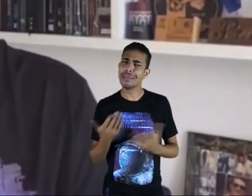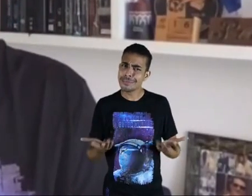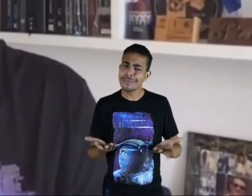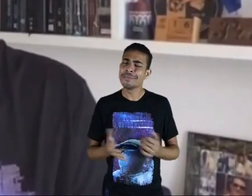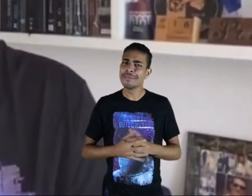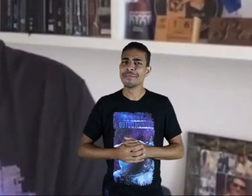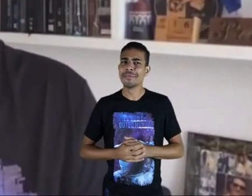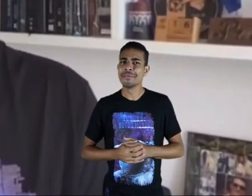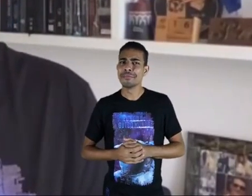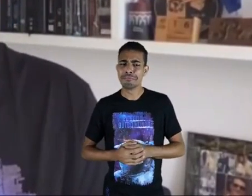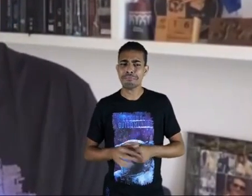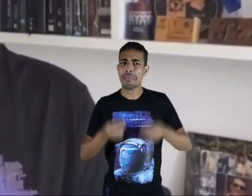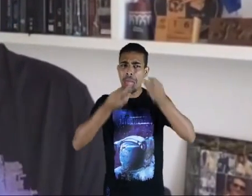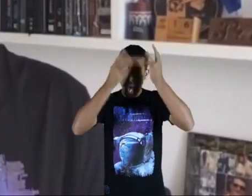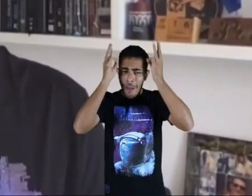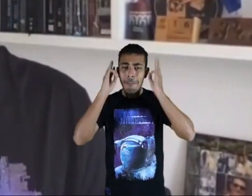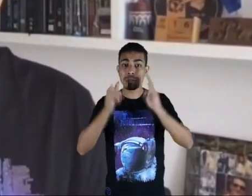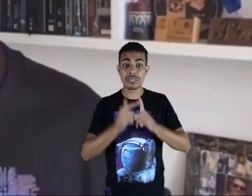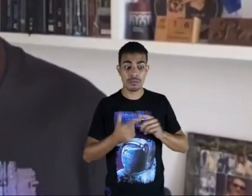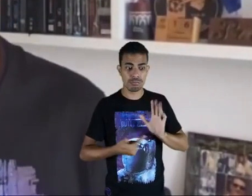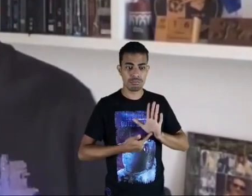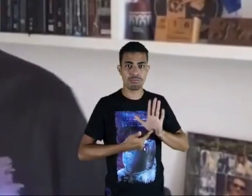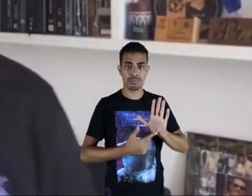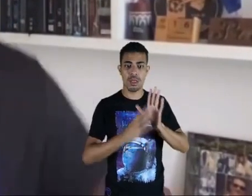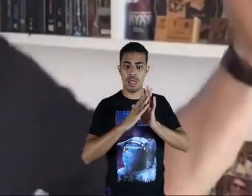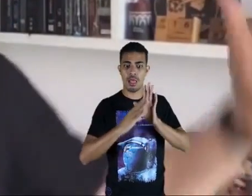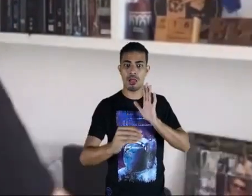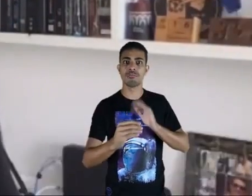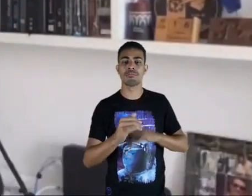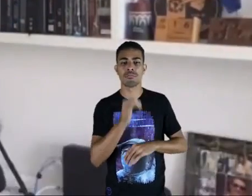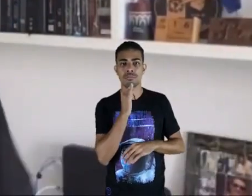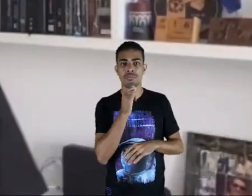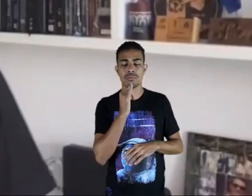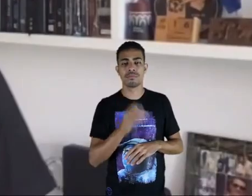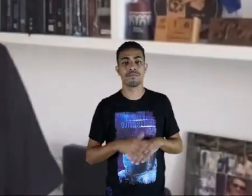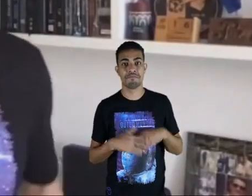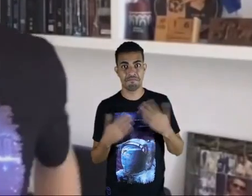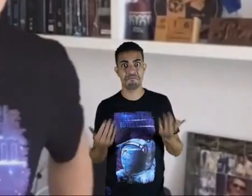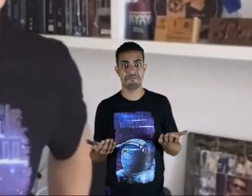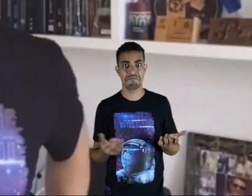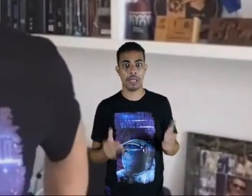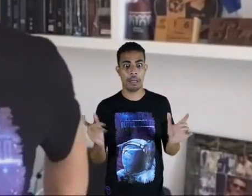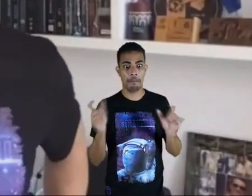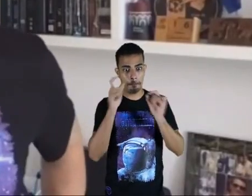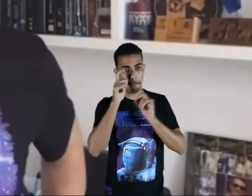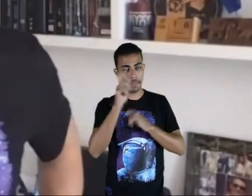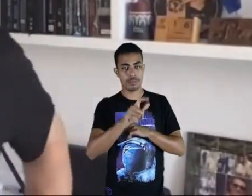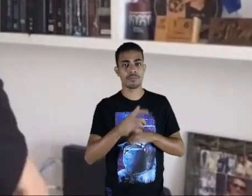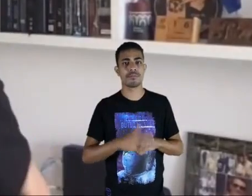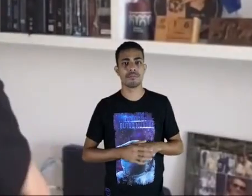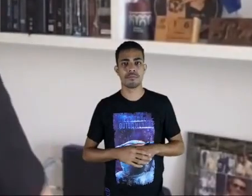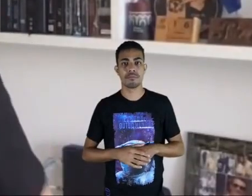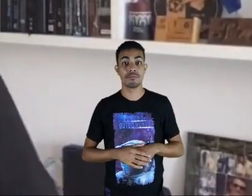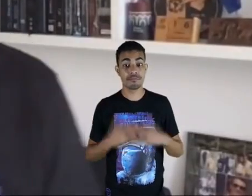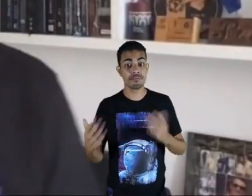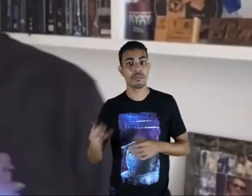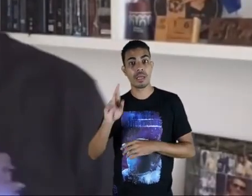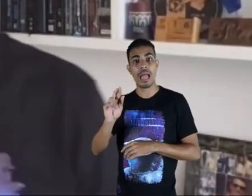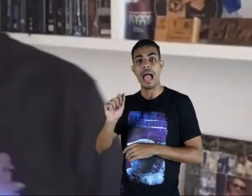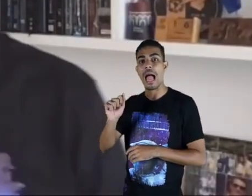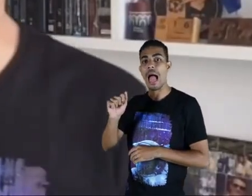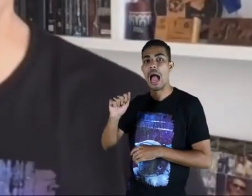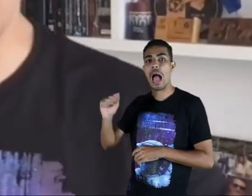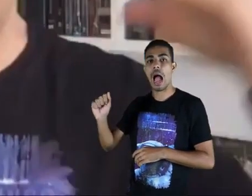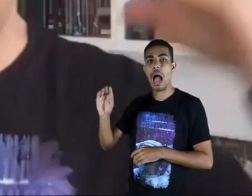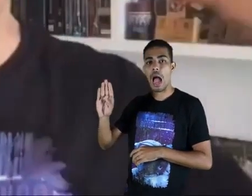Essa história de Moisés e o exemplo maravilhoso de Moisés. Rabi é o último dos exemplos que eu quero citar a